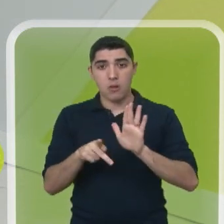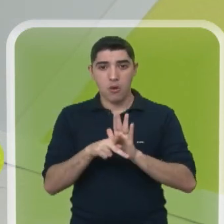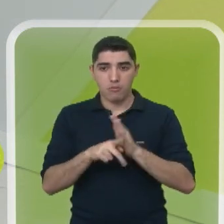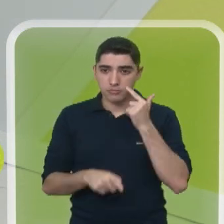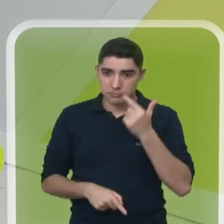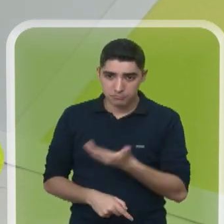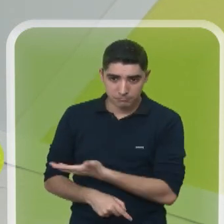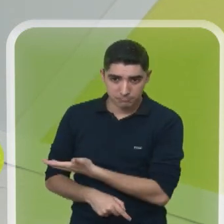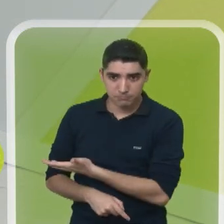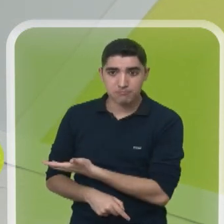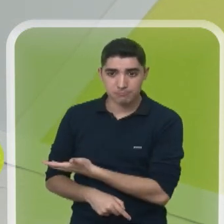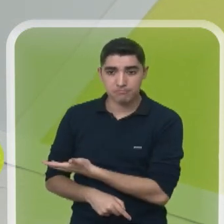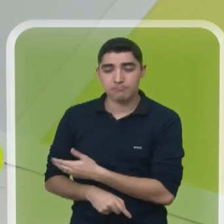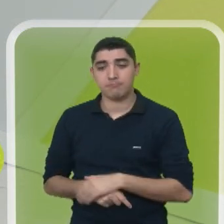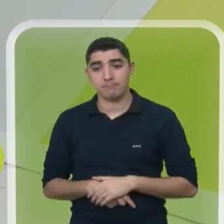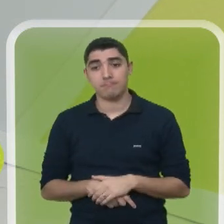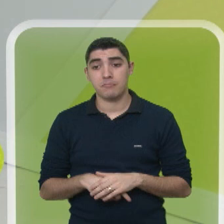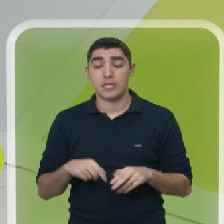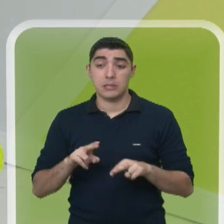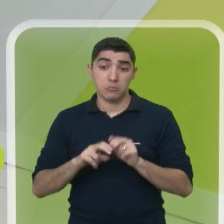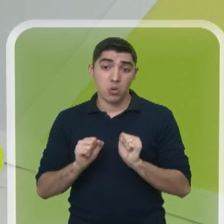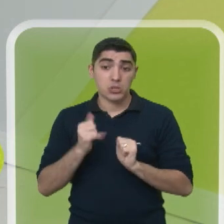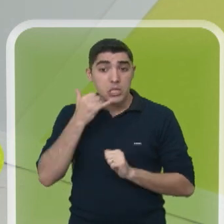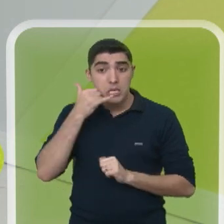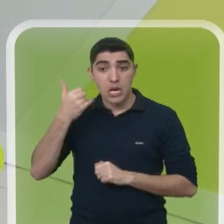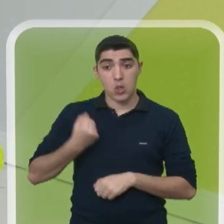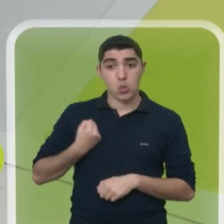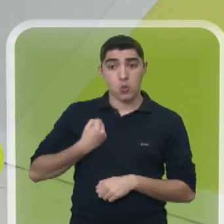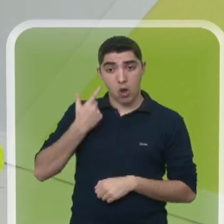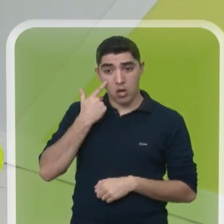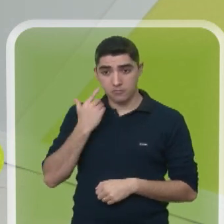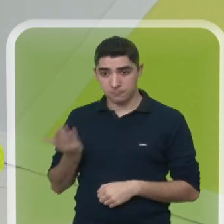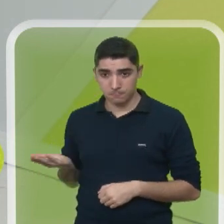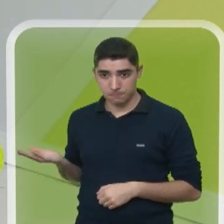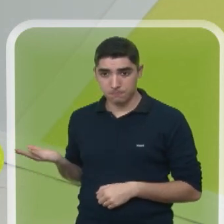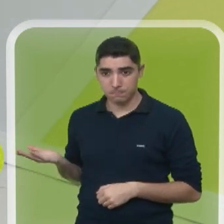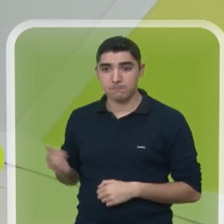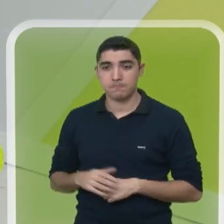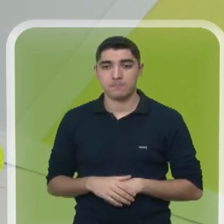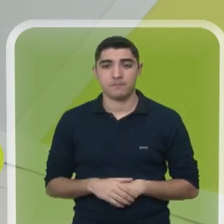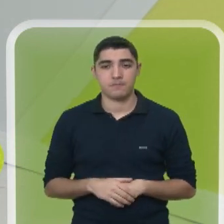sociais, Facebook, Instagram, ou até mesmo ligar para o telefone deles que está vendo aí na tela,